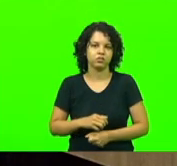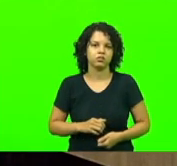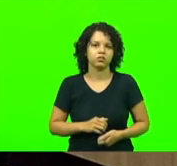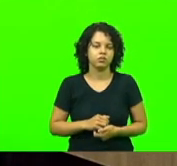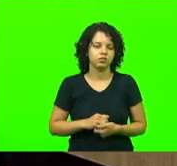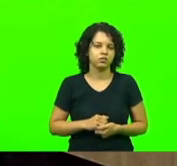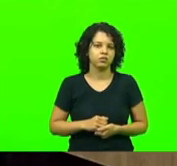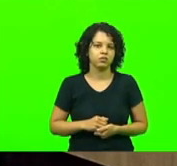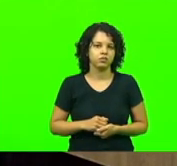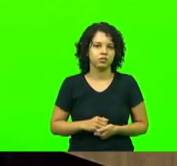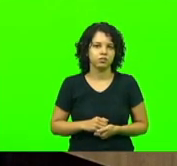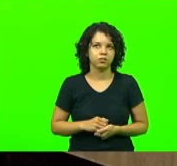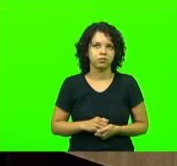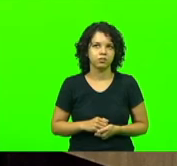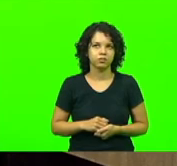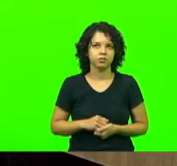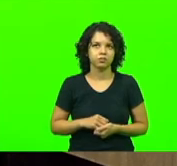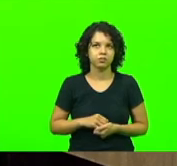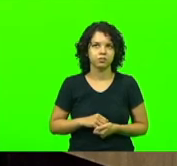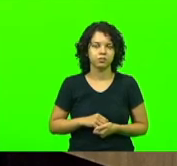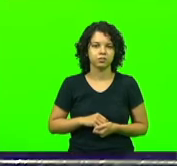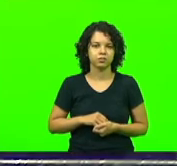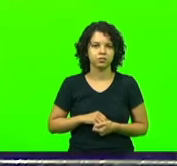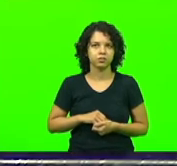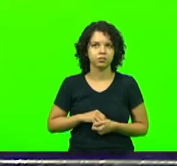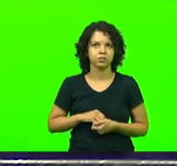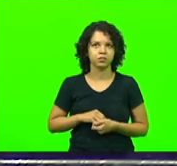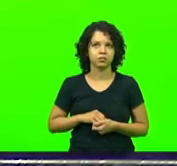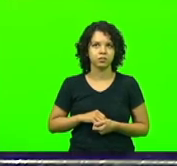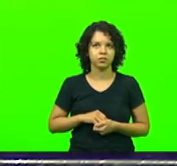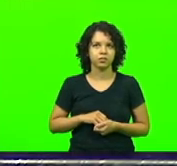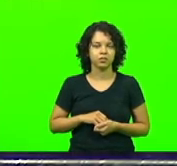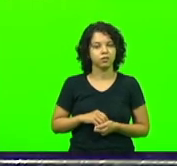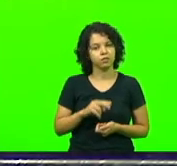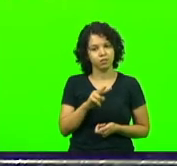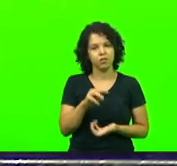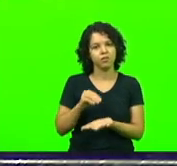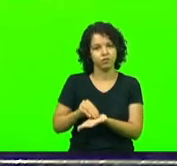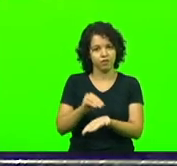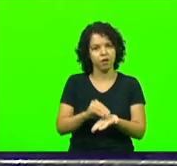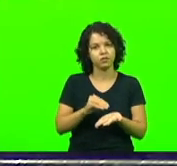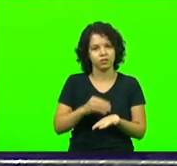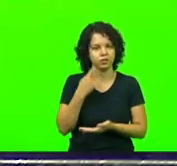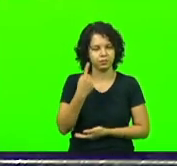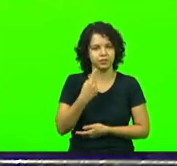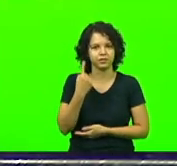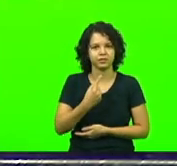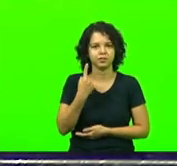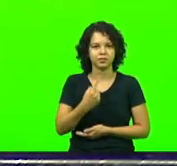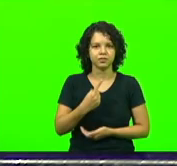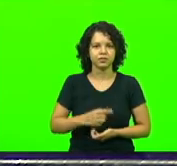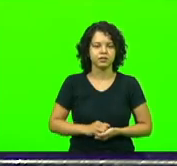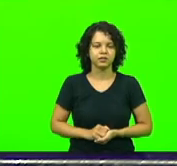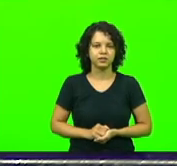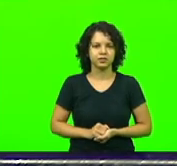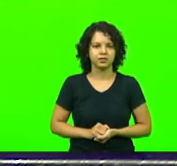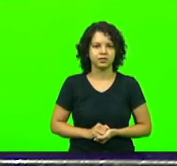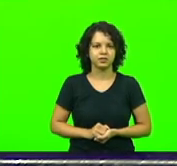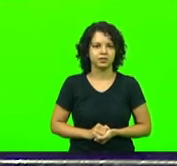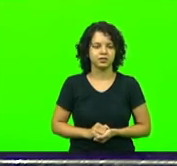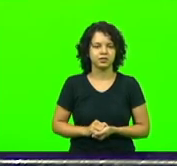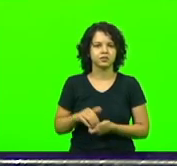É visível a falta de decoro. após as votações aí que